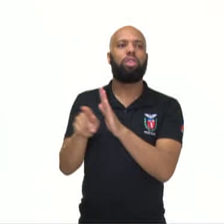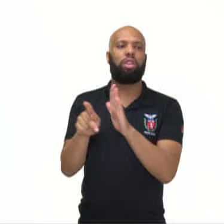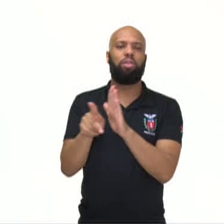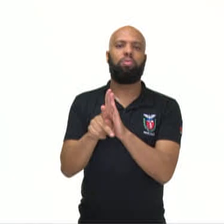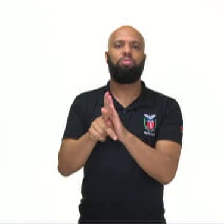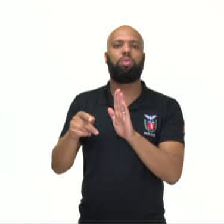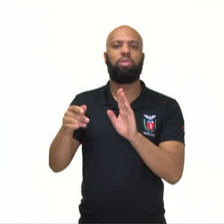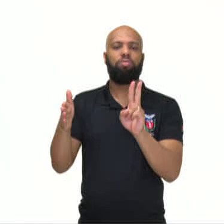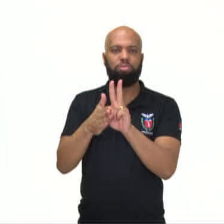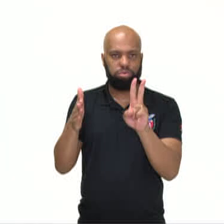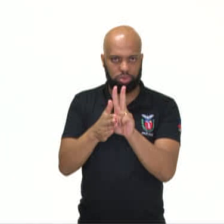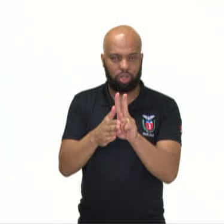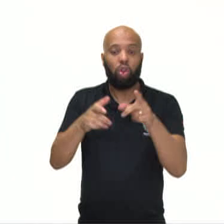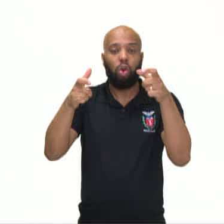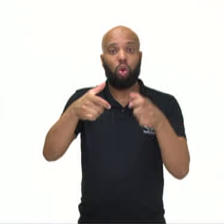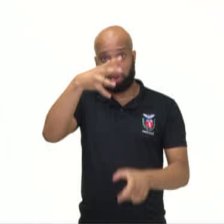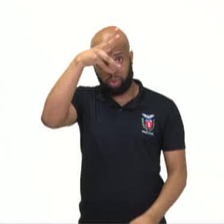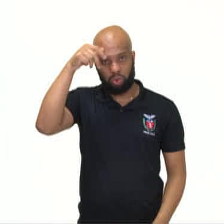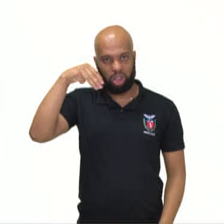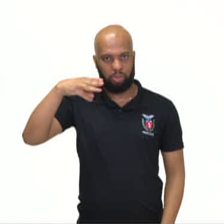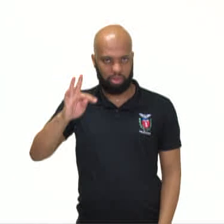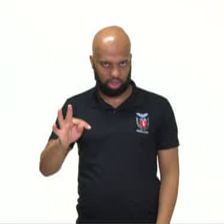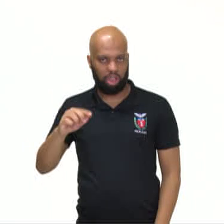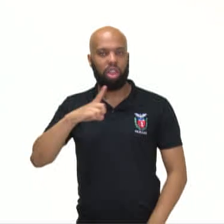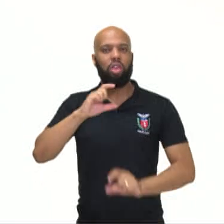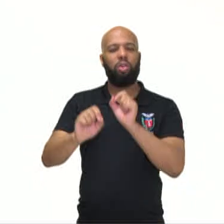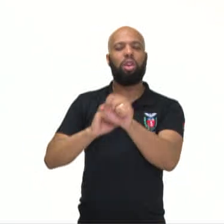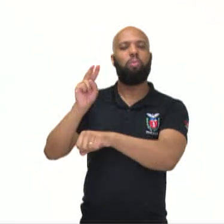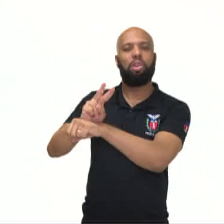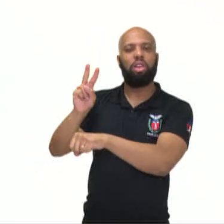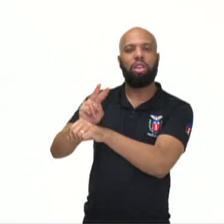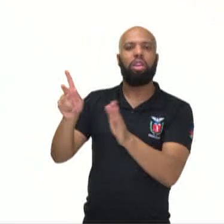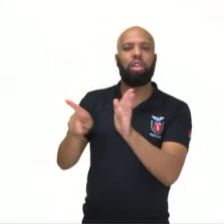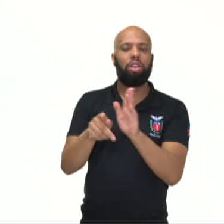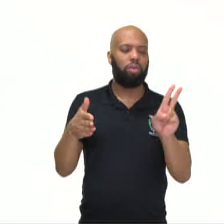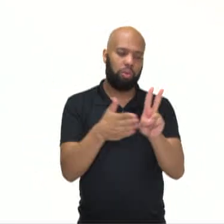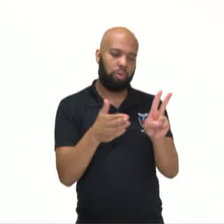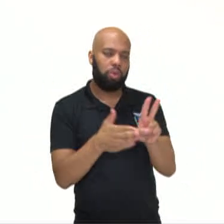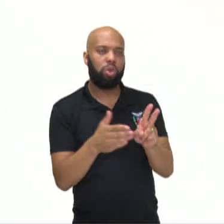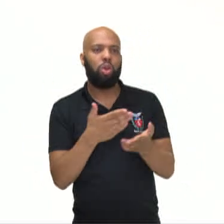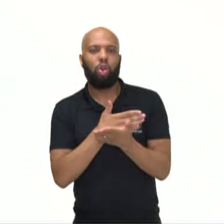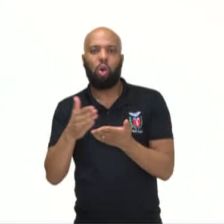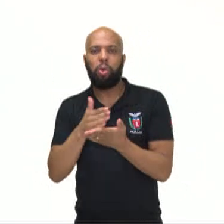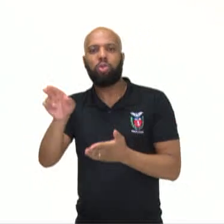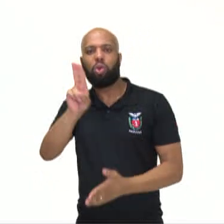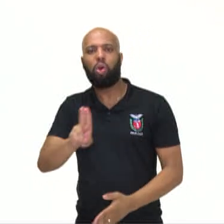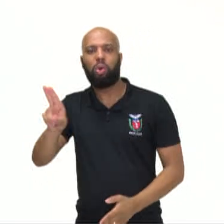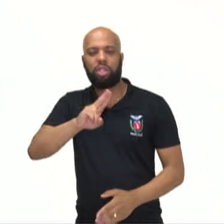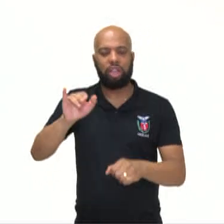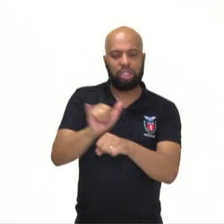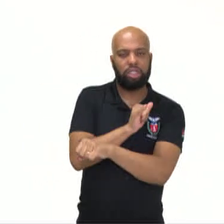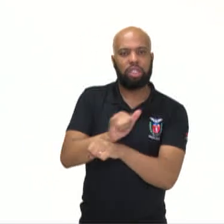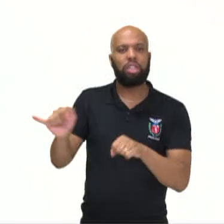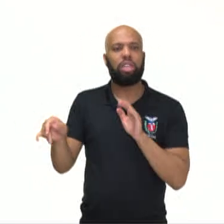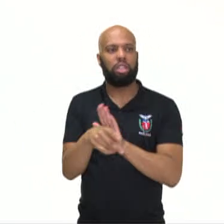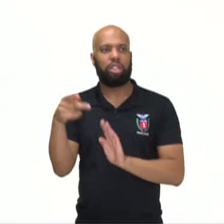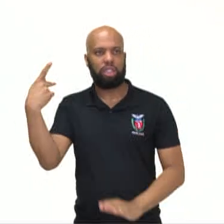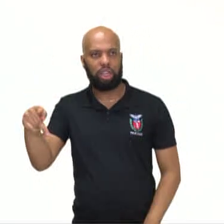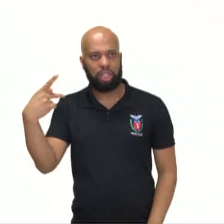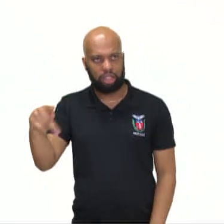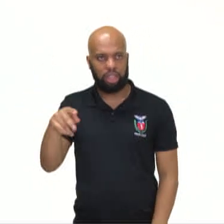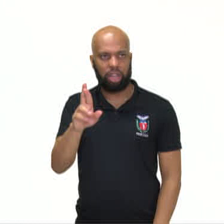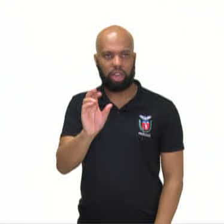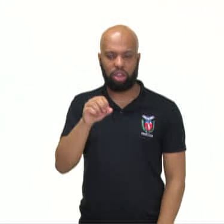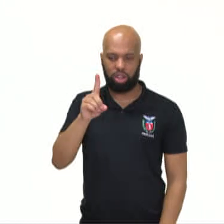Os inspetores do Serviço de Proteção aos Índios passaram a adotar essa técnica do Rondon: manter uma